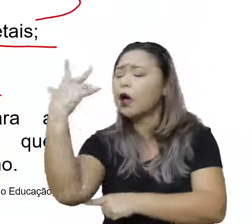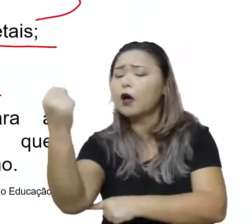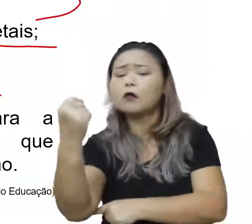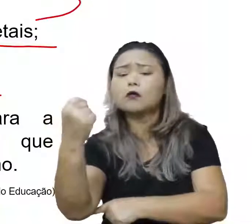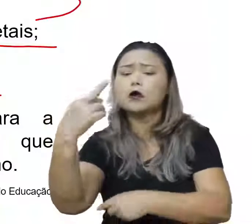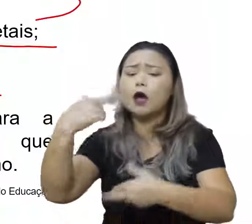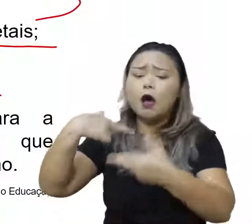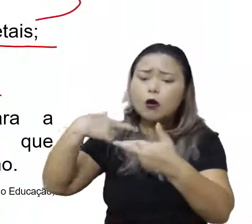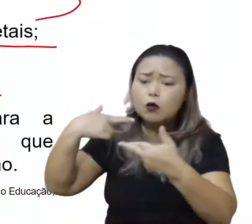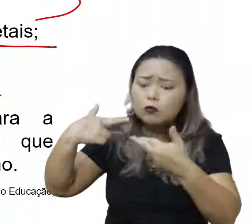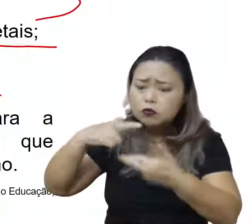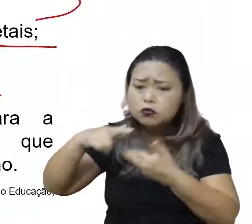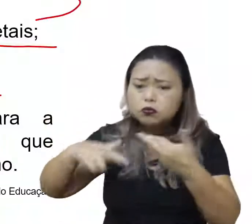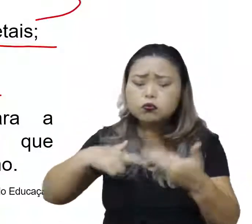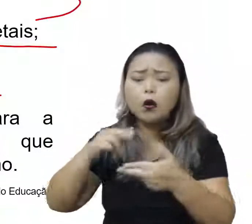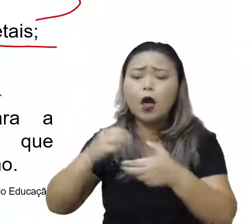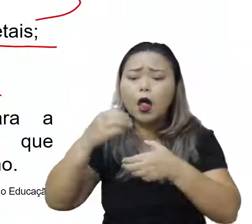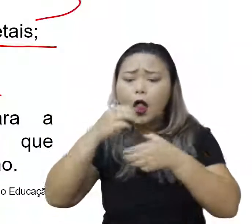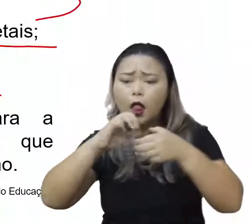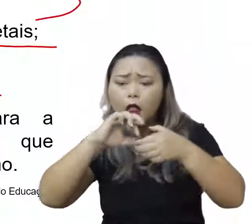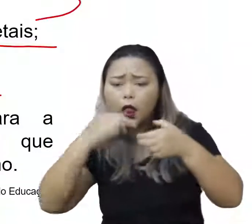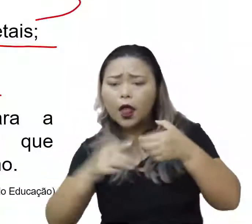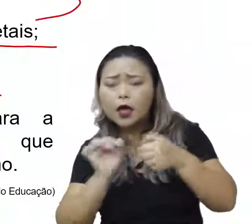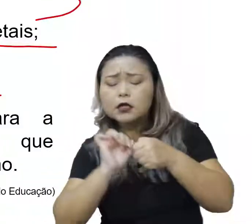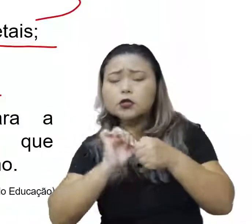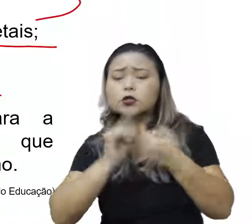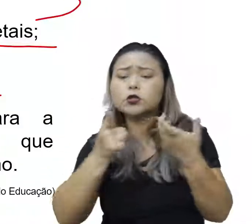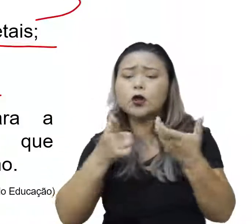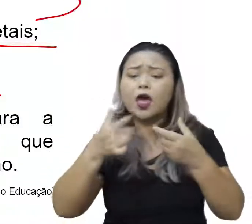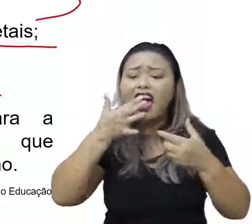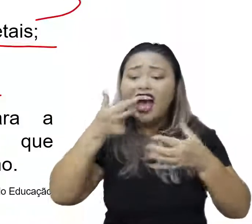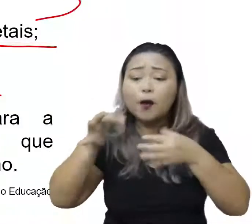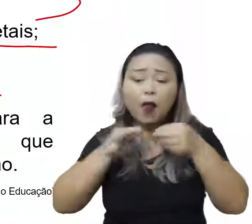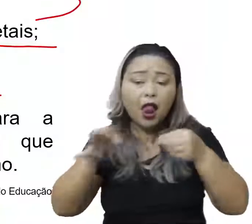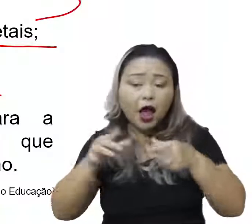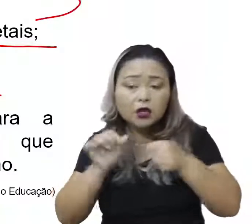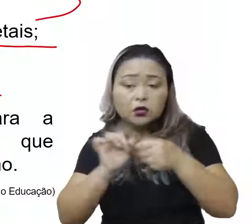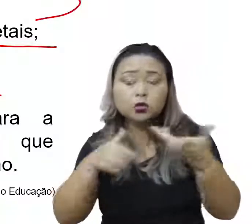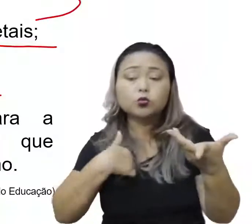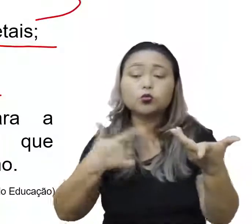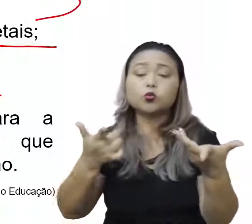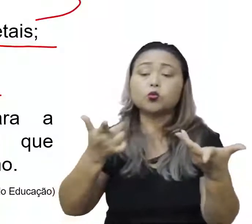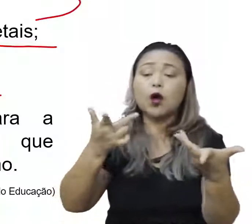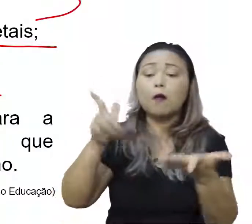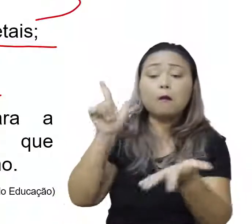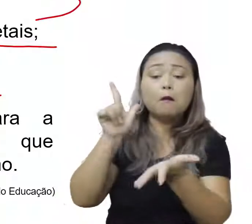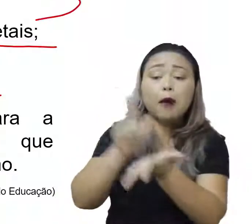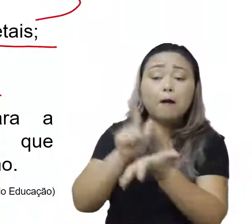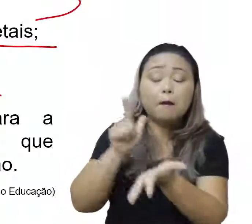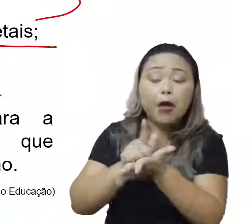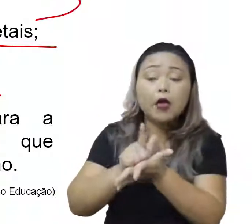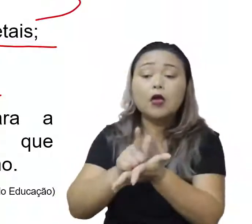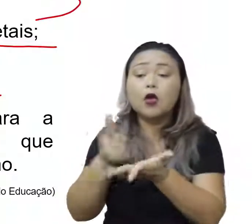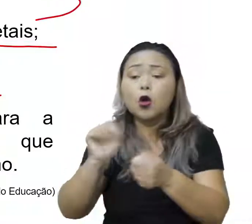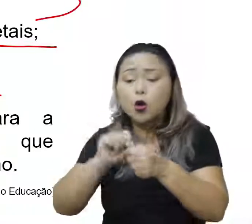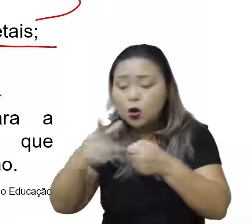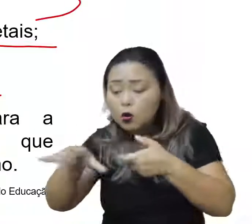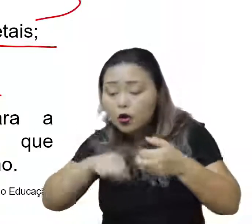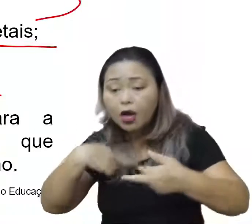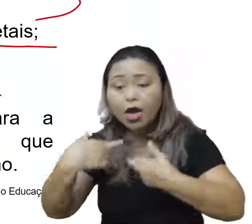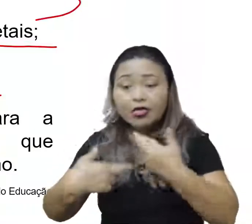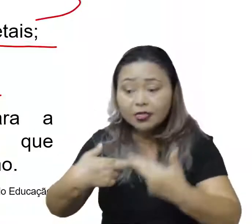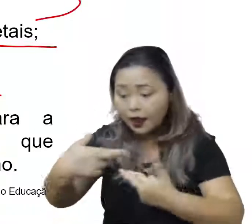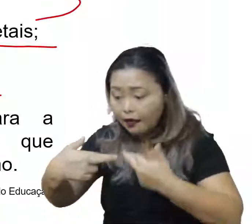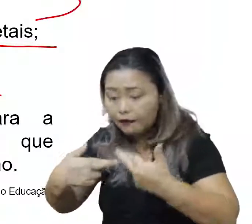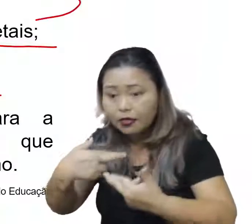latinhas, você reciclar plástico, você reciclar papel. Nossa, você vai